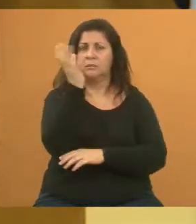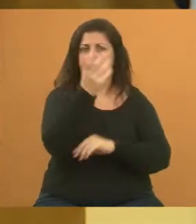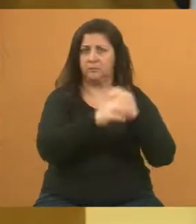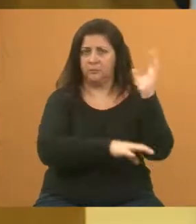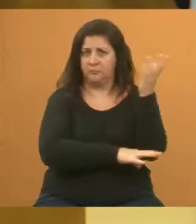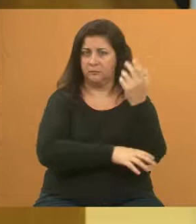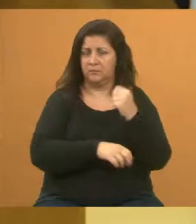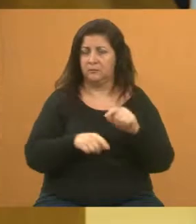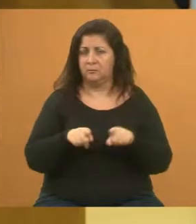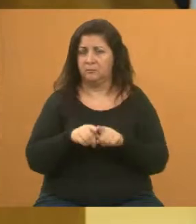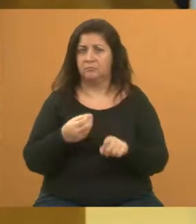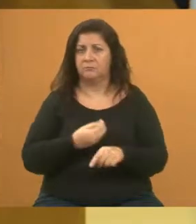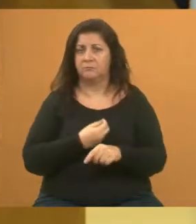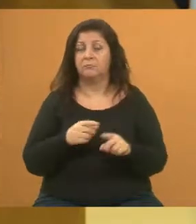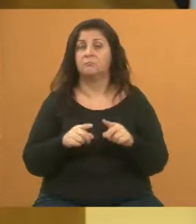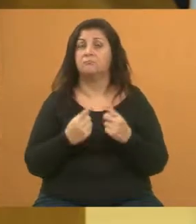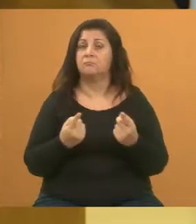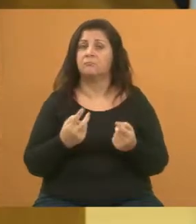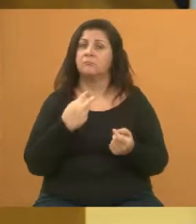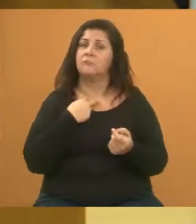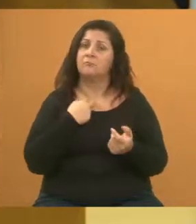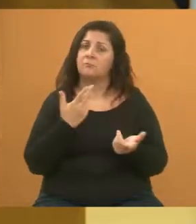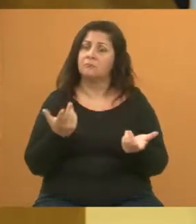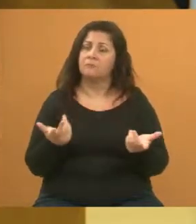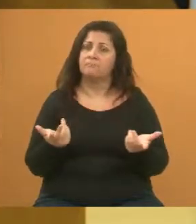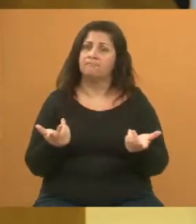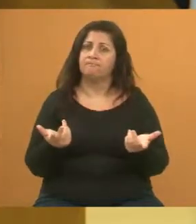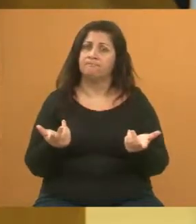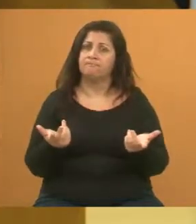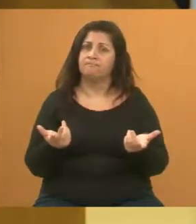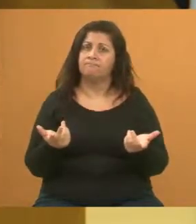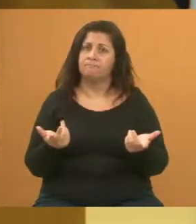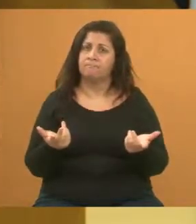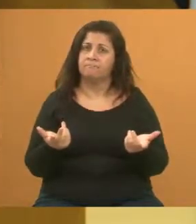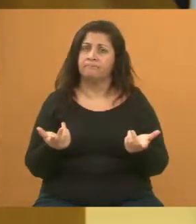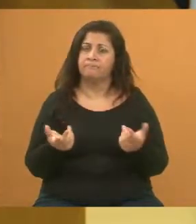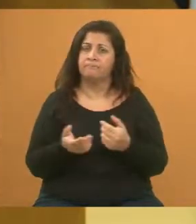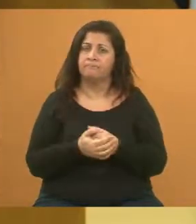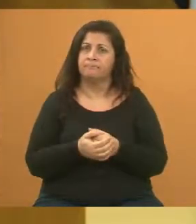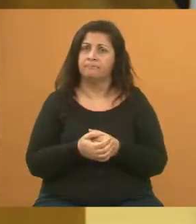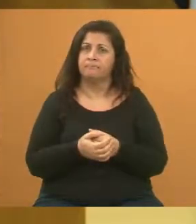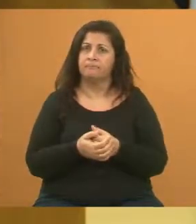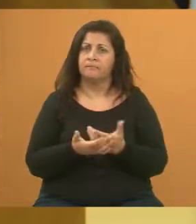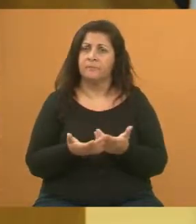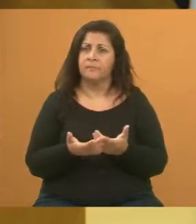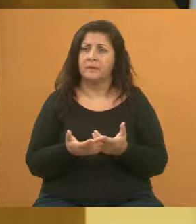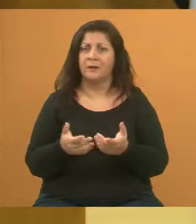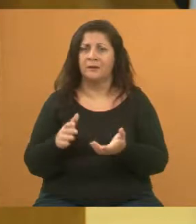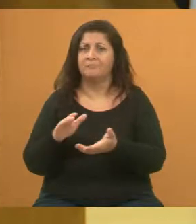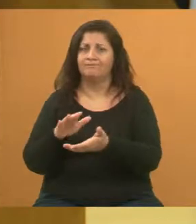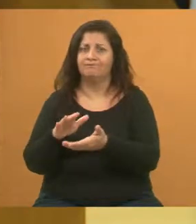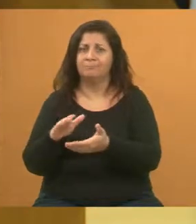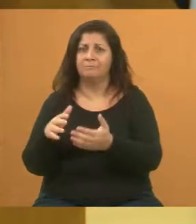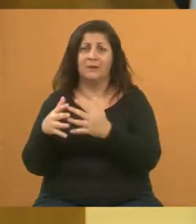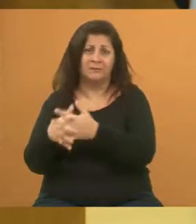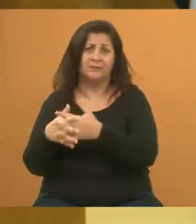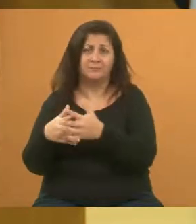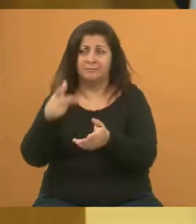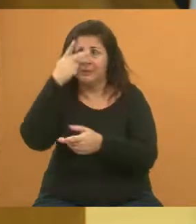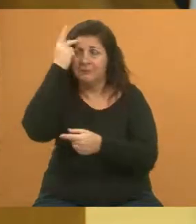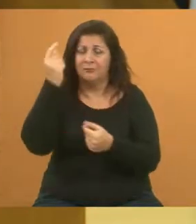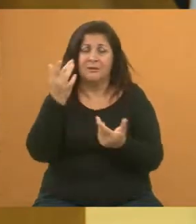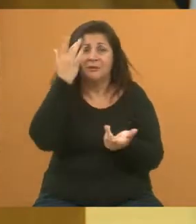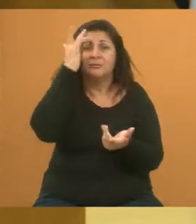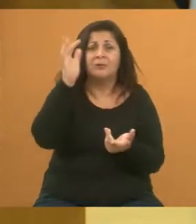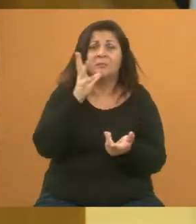como eu citei aqui. Mas também não podemos aí, de uma certa forma, prejudicar essas pessoas que sem dúvida vão